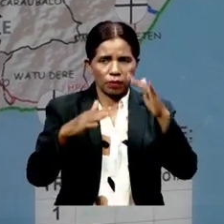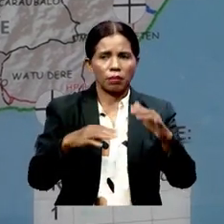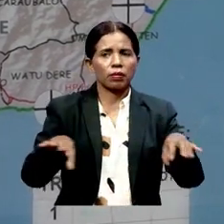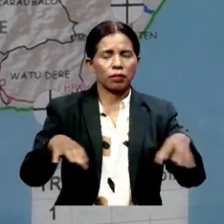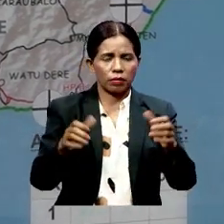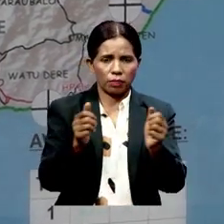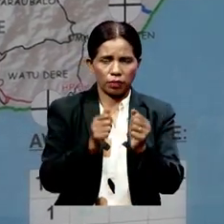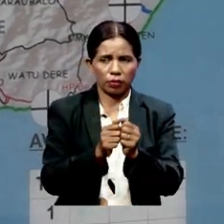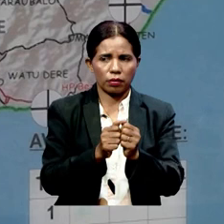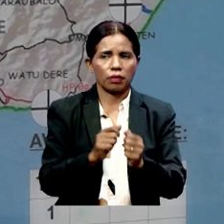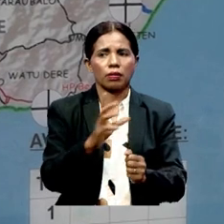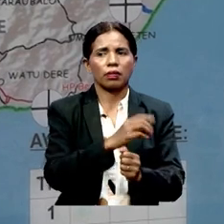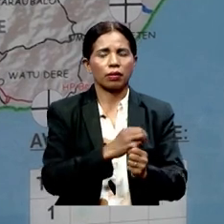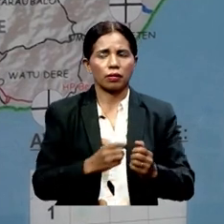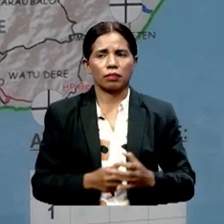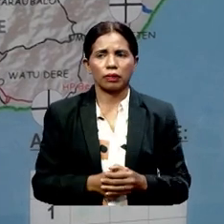recurso humano ne maka